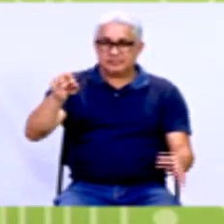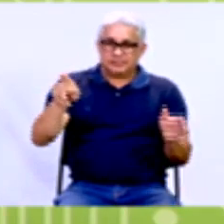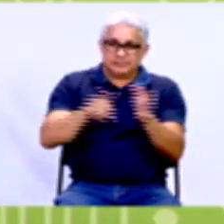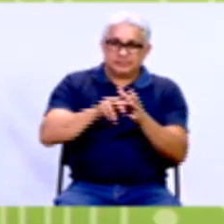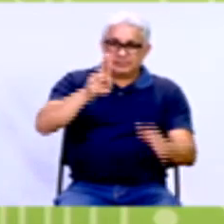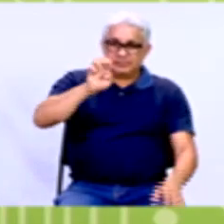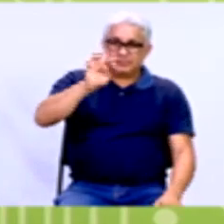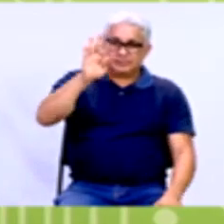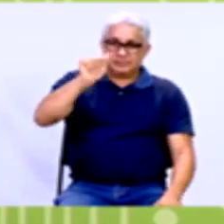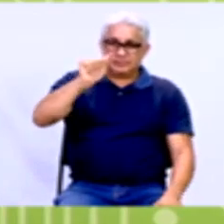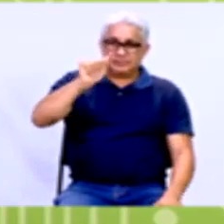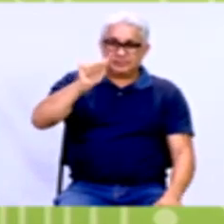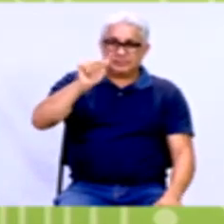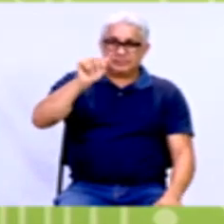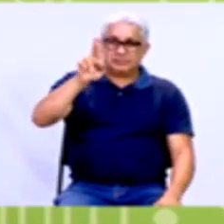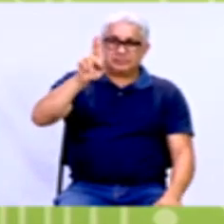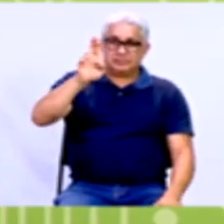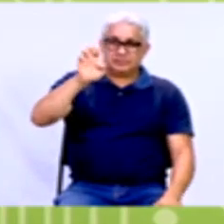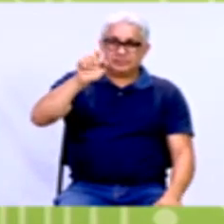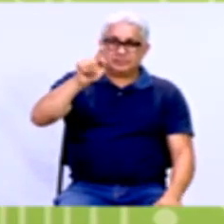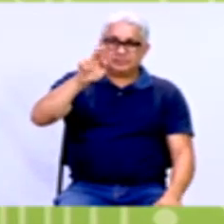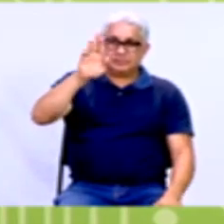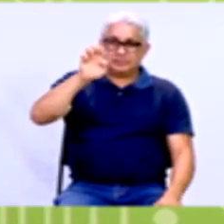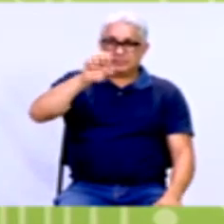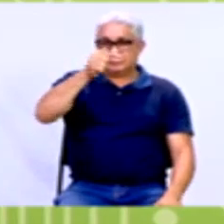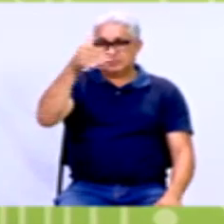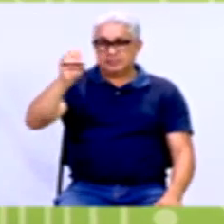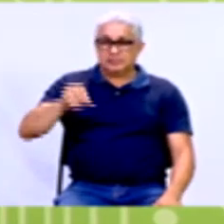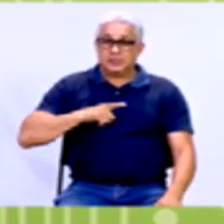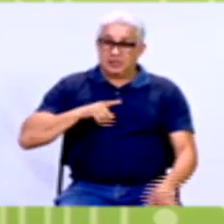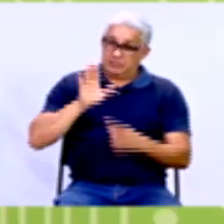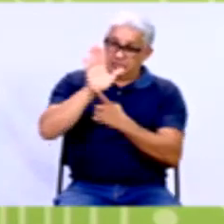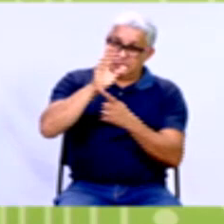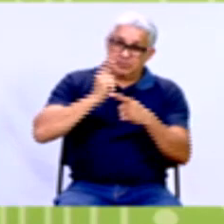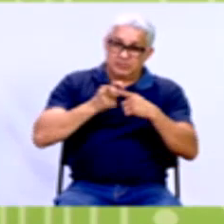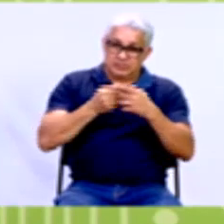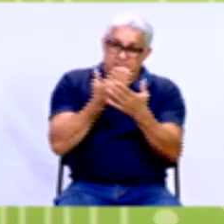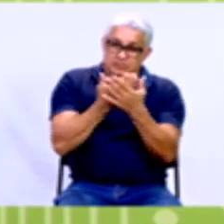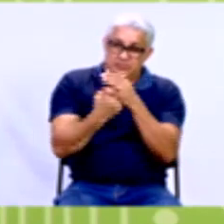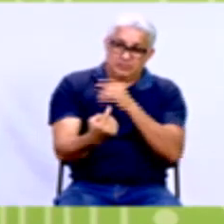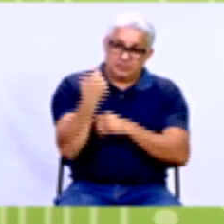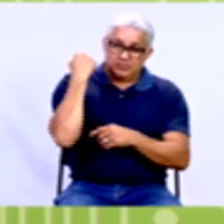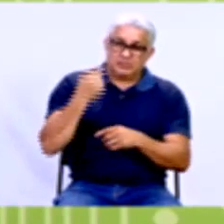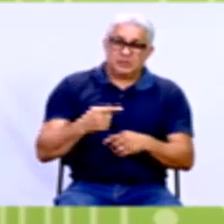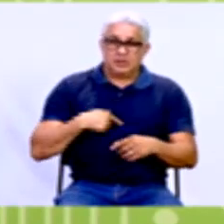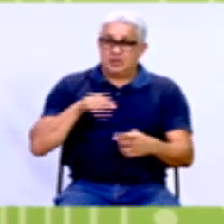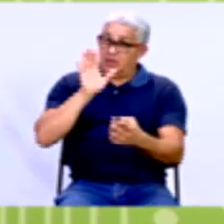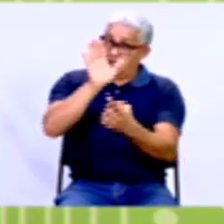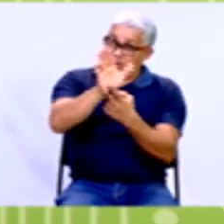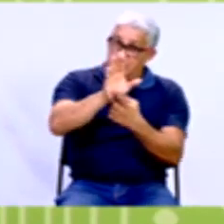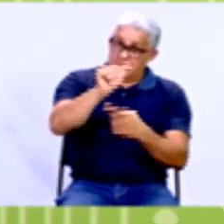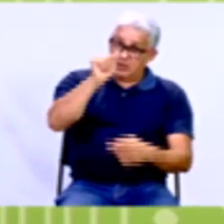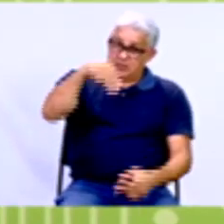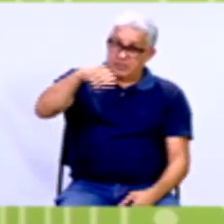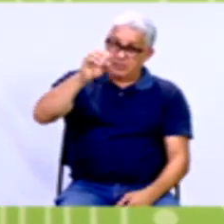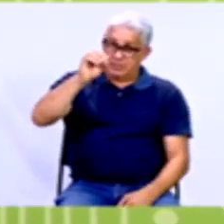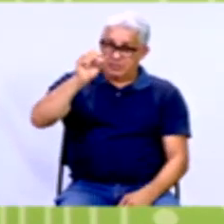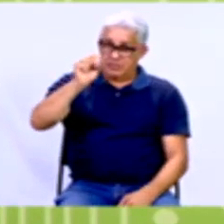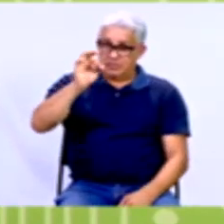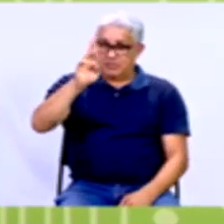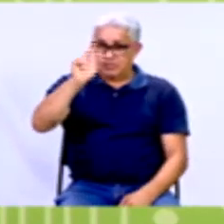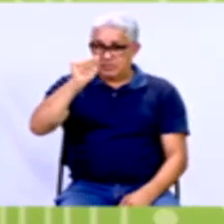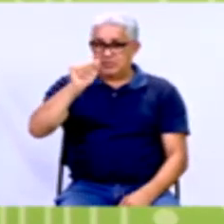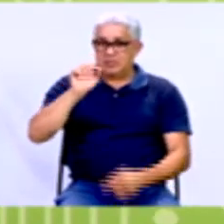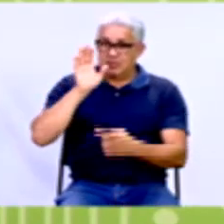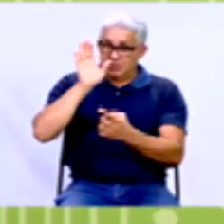Então, aqui eu tenho uma informação de uma determinada amostra, porque a gente estudou isso. Quando a gente está falando de amostra, a gente já está falando que a gente está pegando